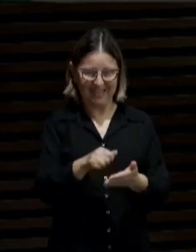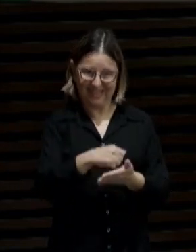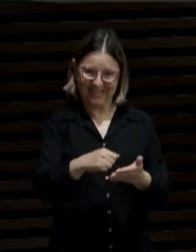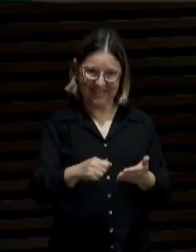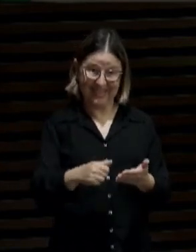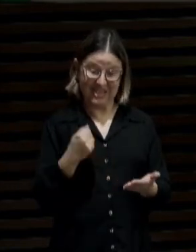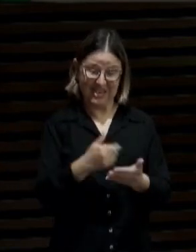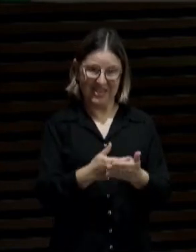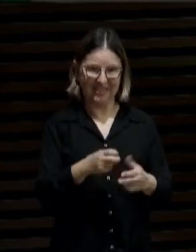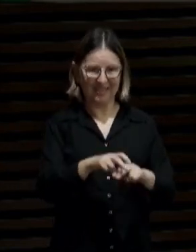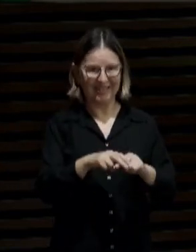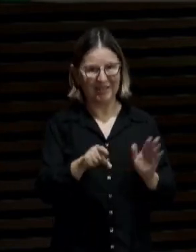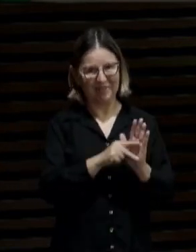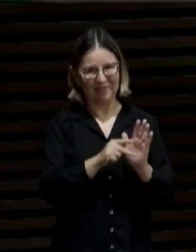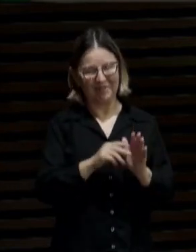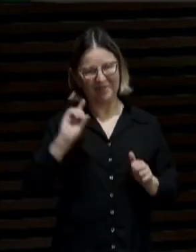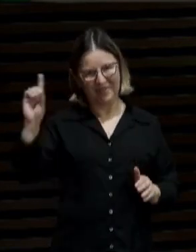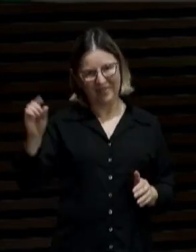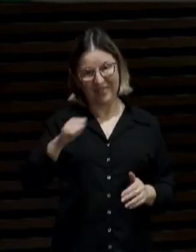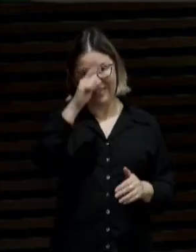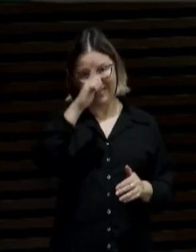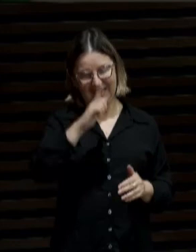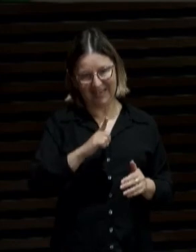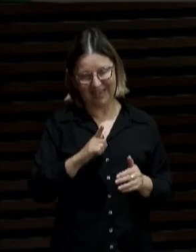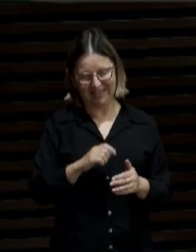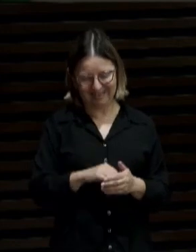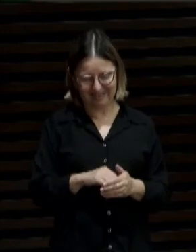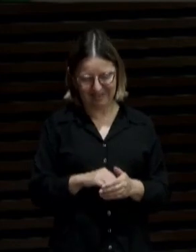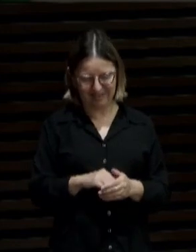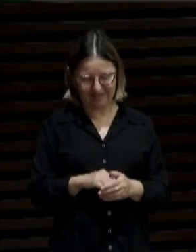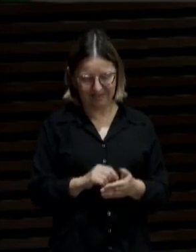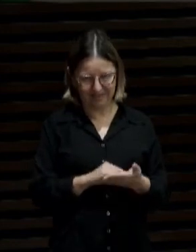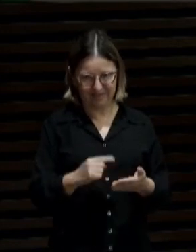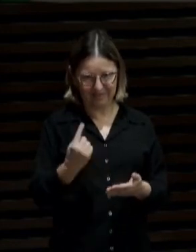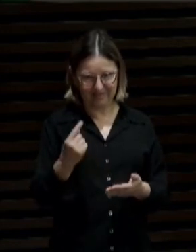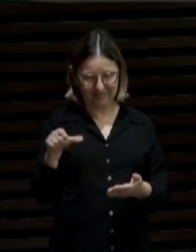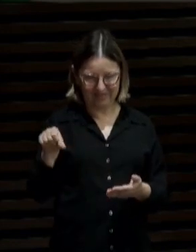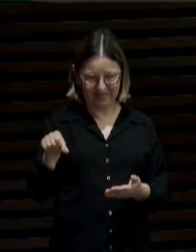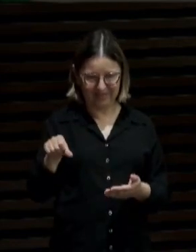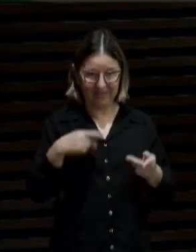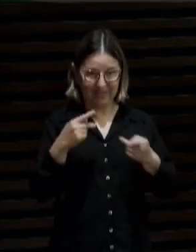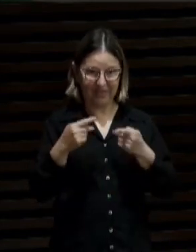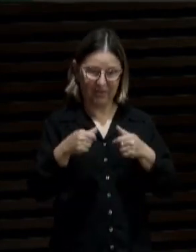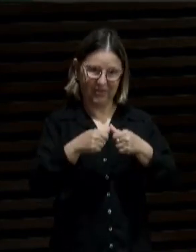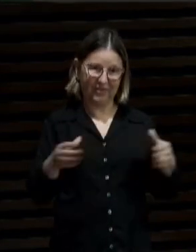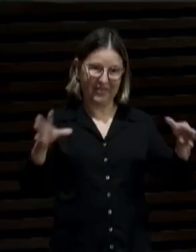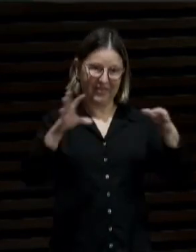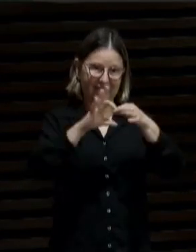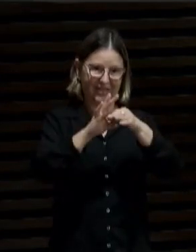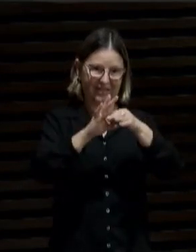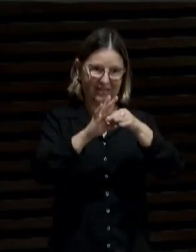Seguindo no texto de Gálatas, o versículo 17 vai falar assim, ó. E digo isso, uma aliança já